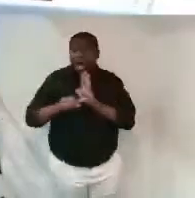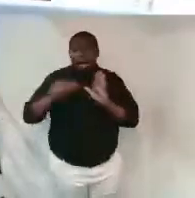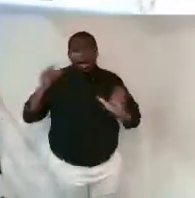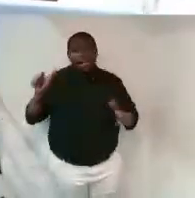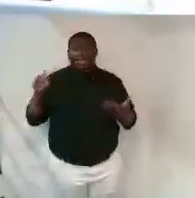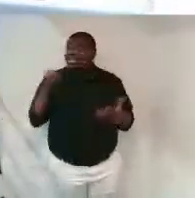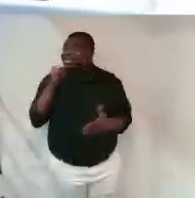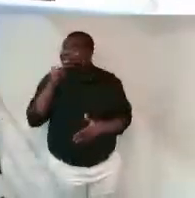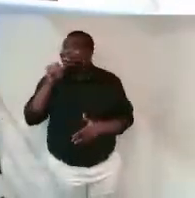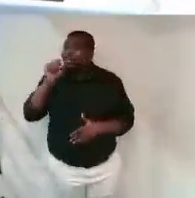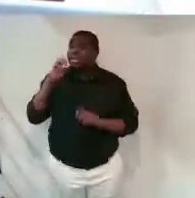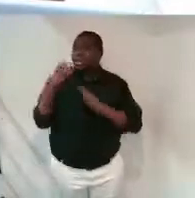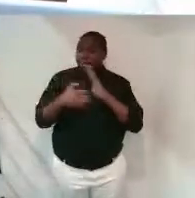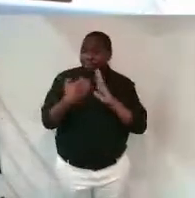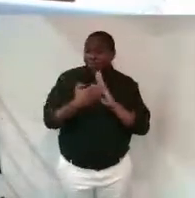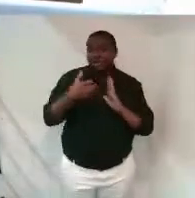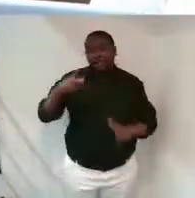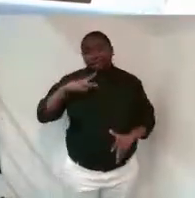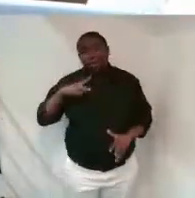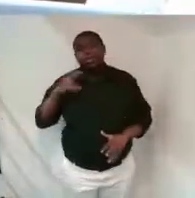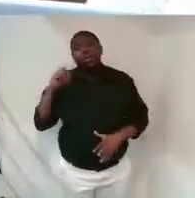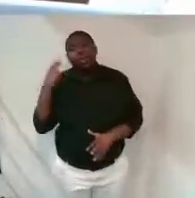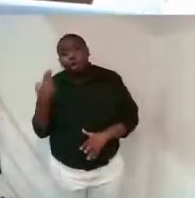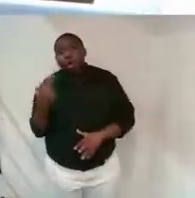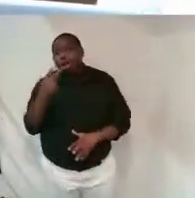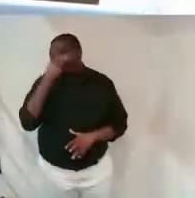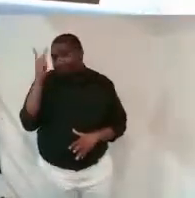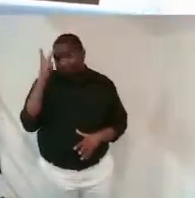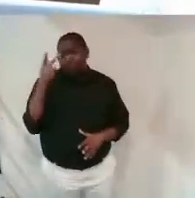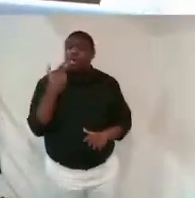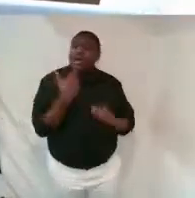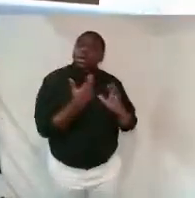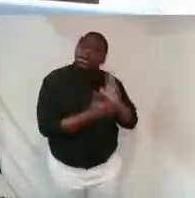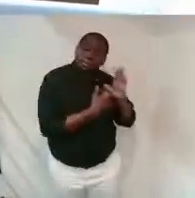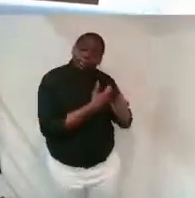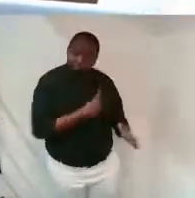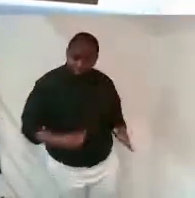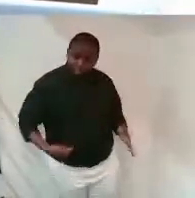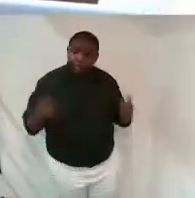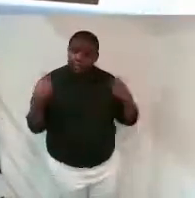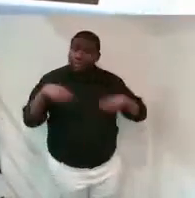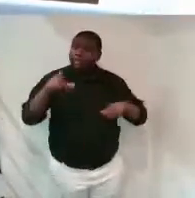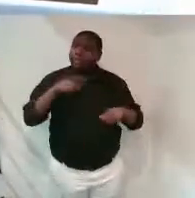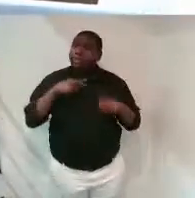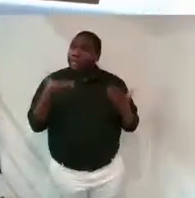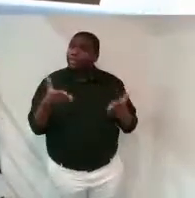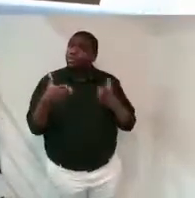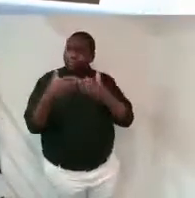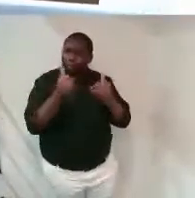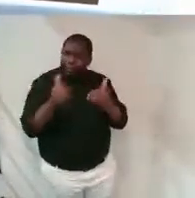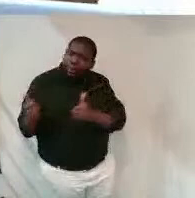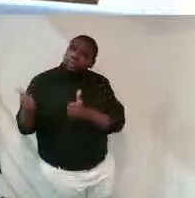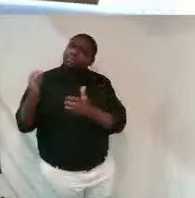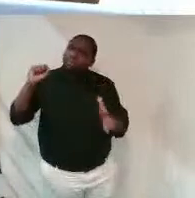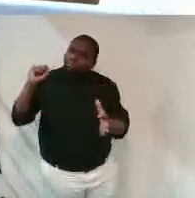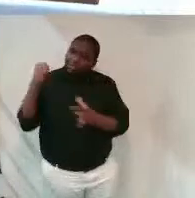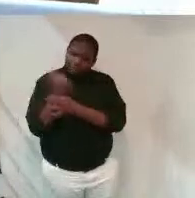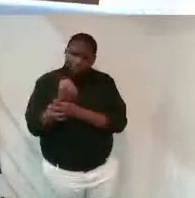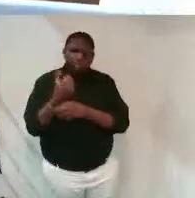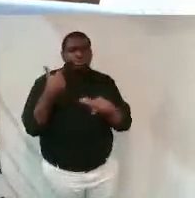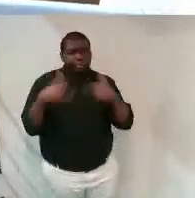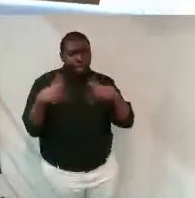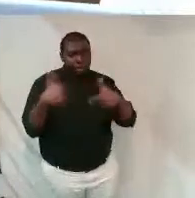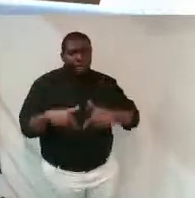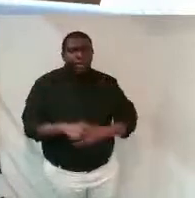empresa privada ou ele fosse fazer por funcionários públicos, ele deveria ter essas mesmas exigências de segurança do